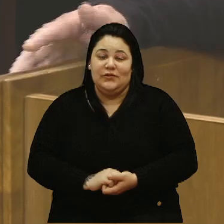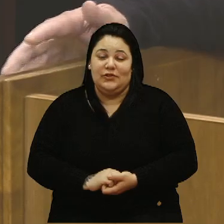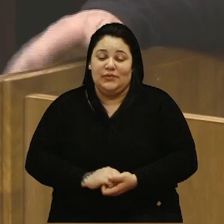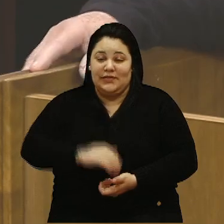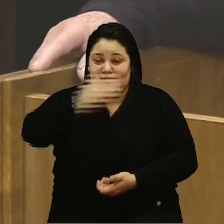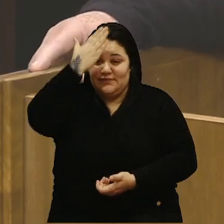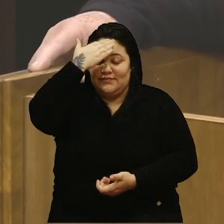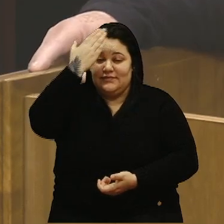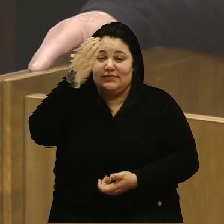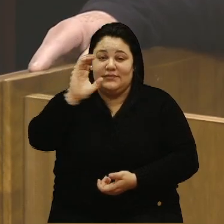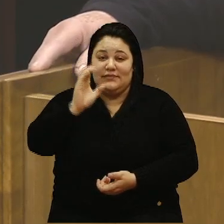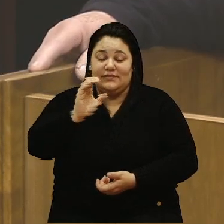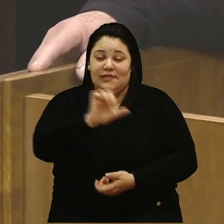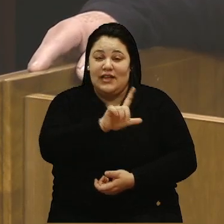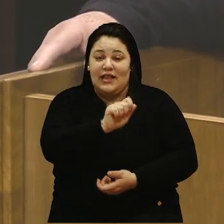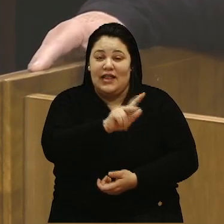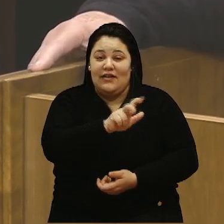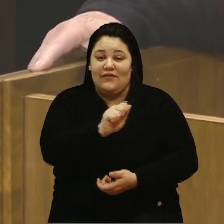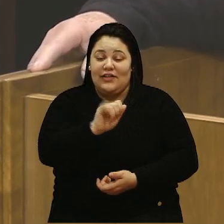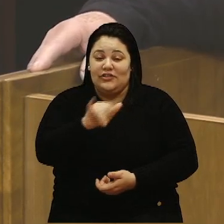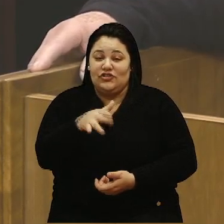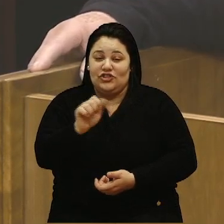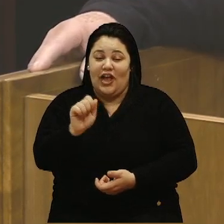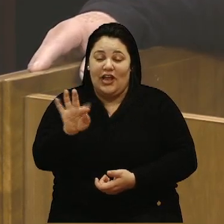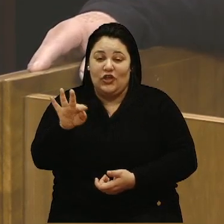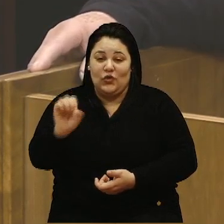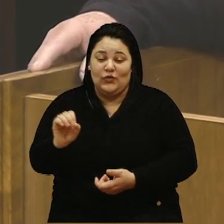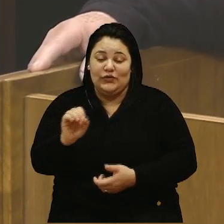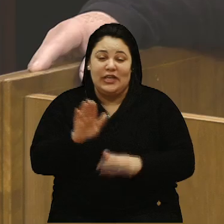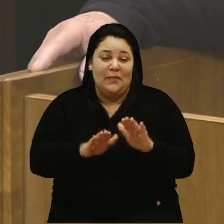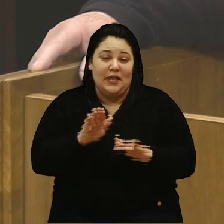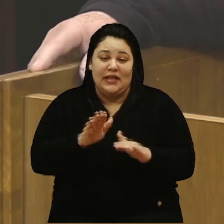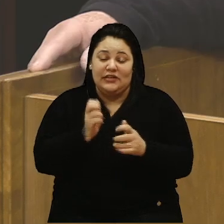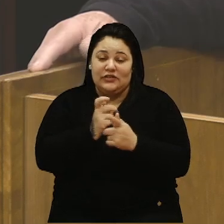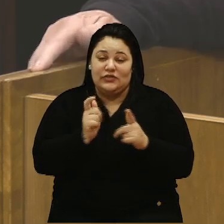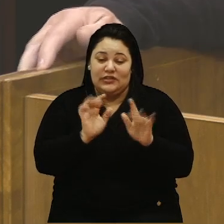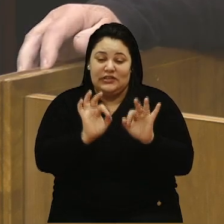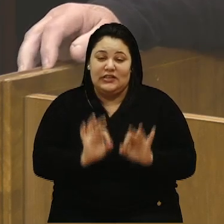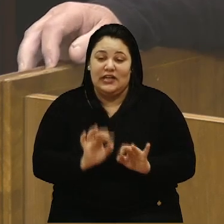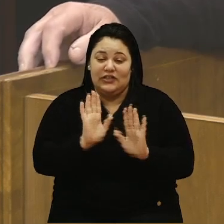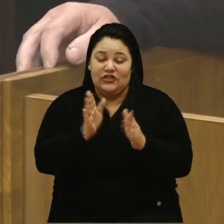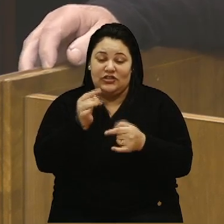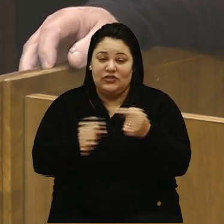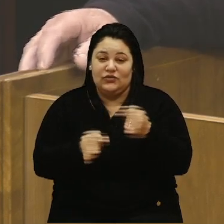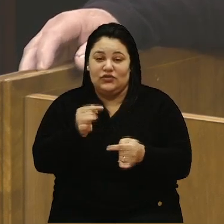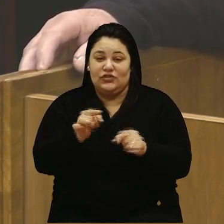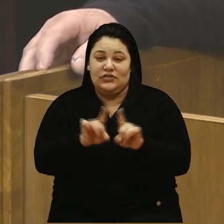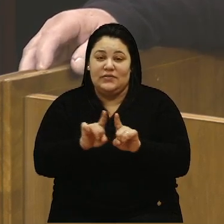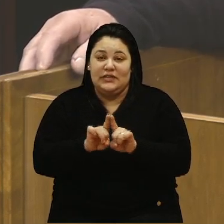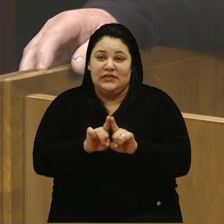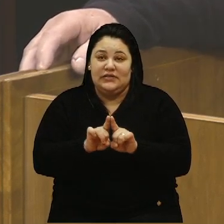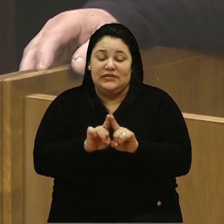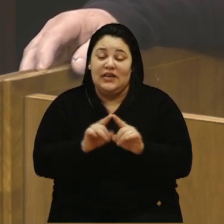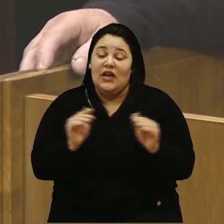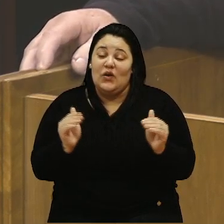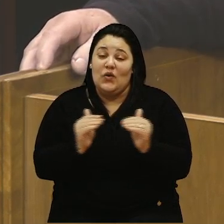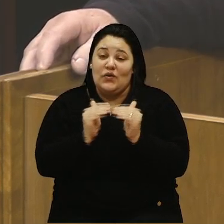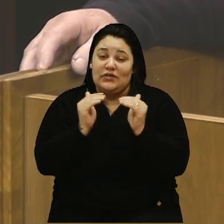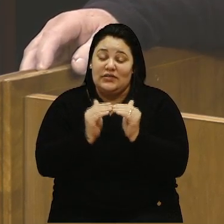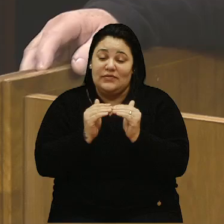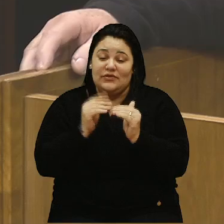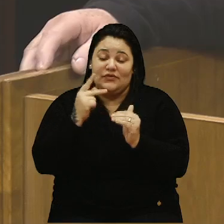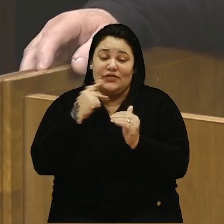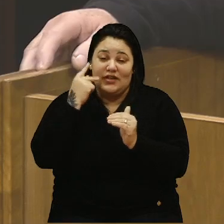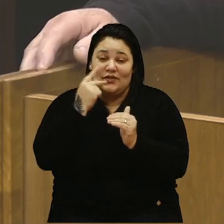Curitiba, né? Na Lava Jato, independente das questões que lá foram discutidas, e coincidentemente, vereador